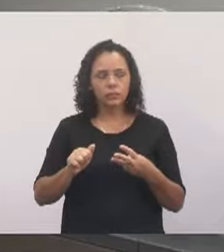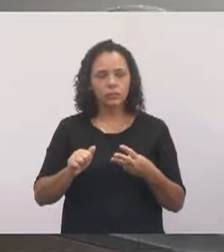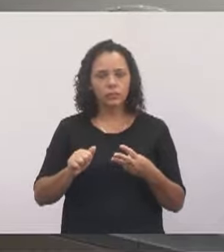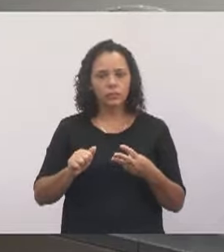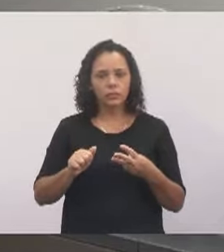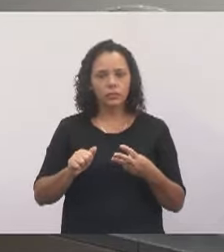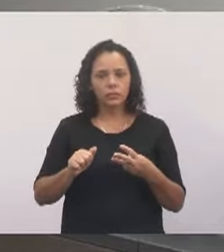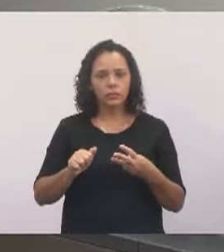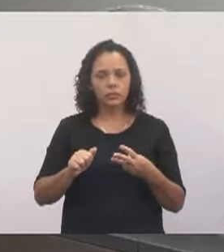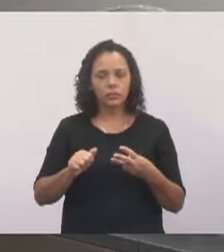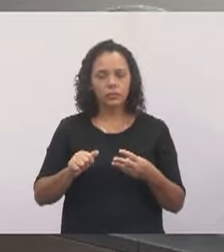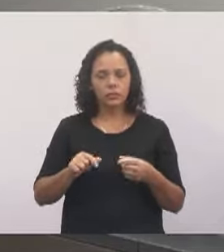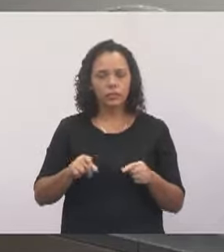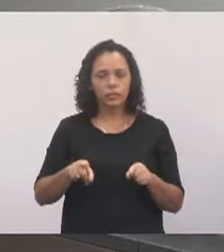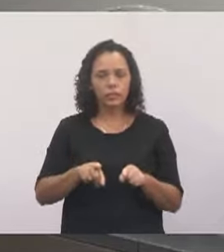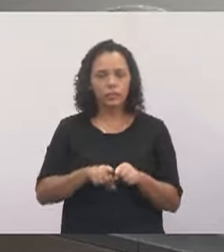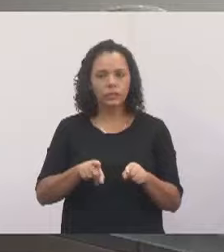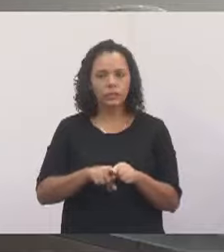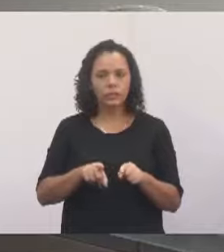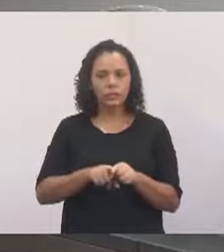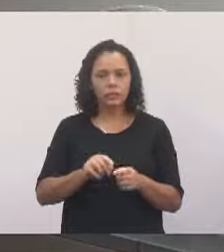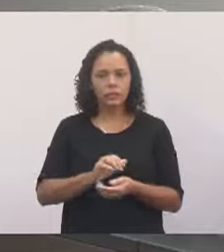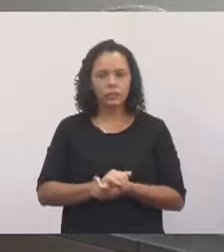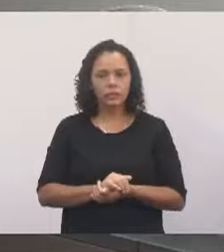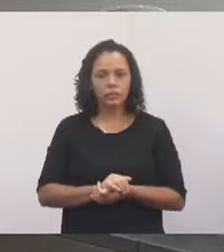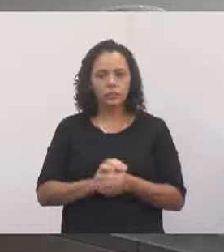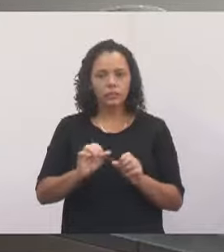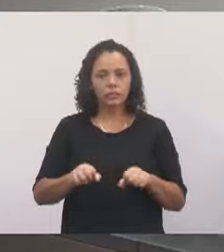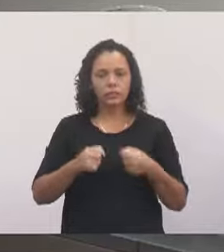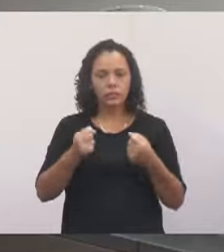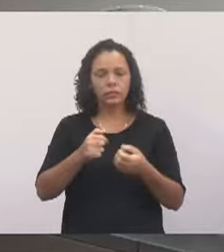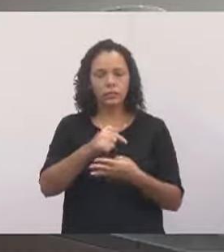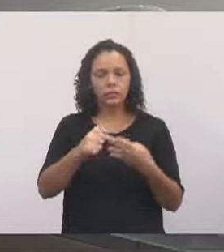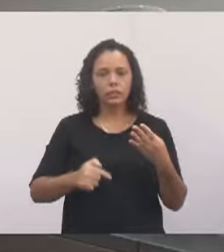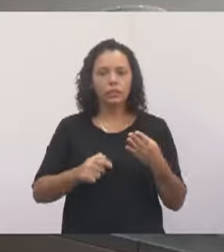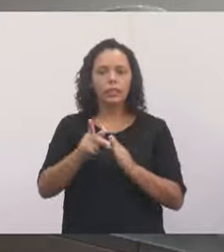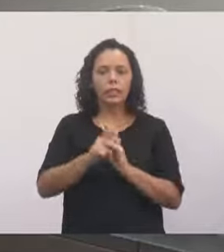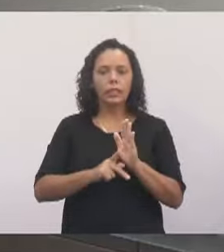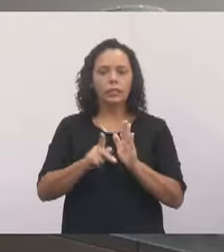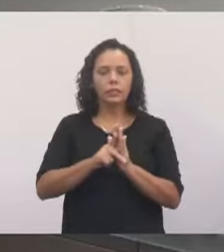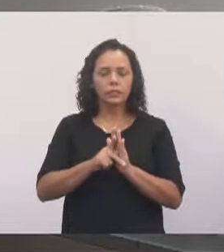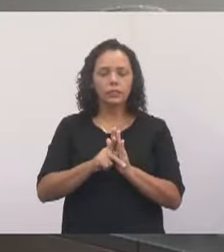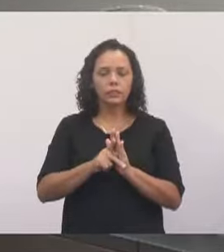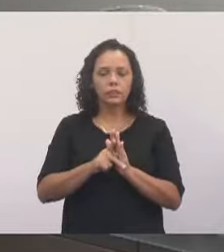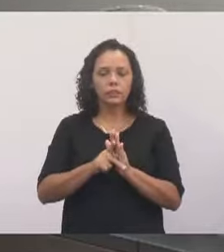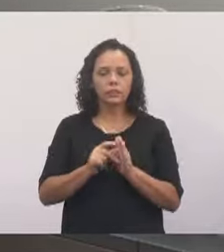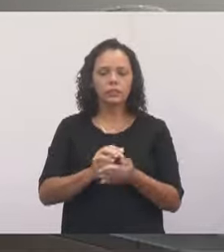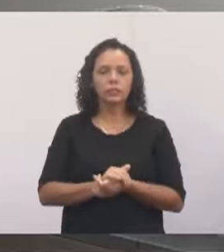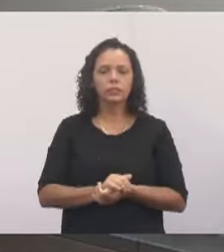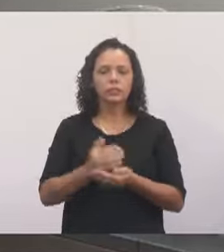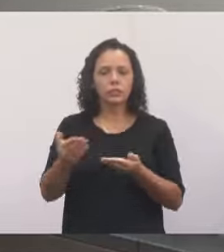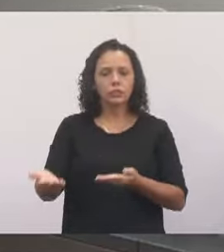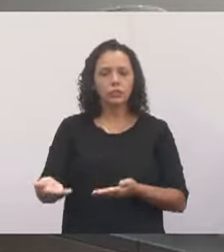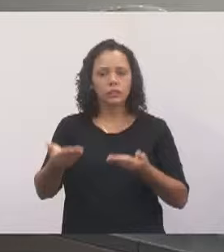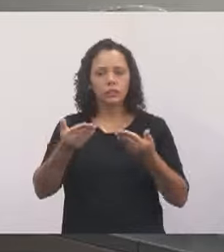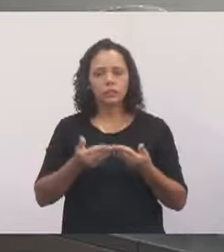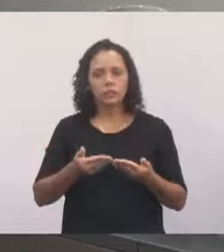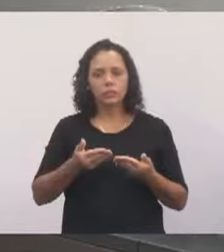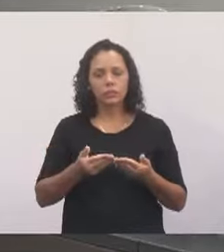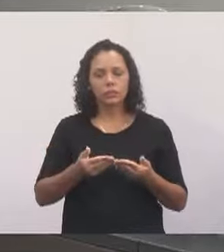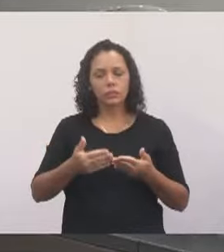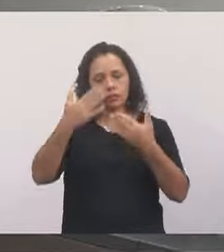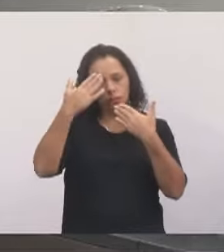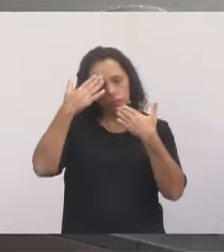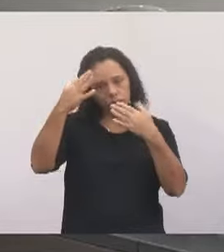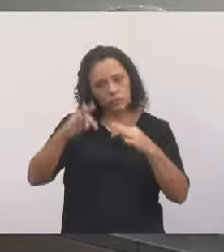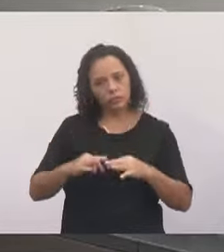da Letícia, pelo empenho, né, nesses quatro projetos que chegaram à casa, né, de toque de caixa, e a gente conseguiu também tramitar. Então agradeço a toda